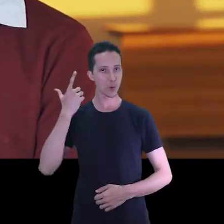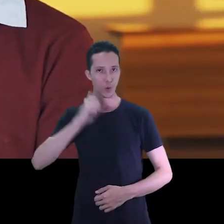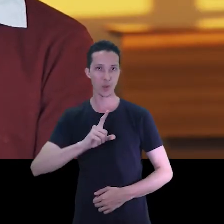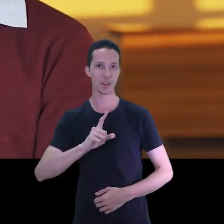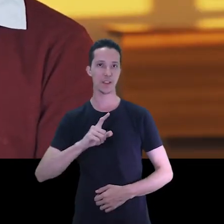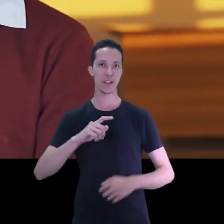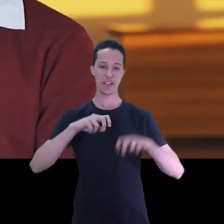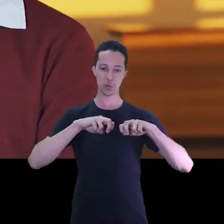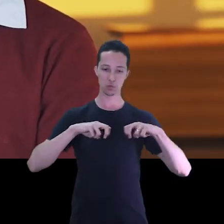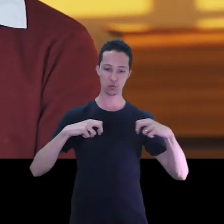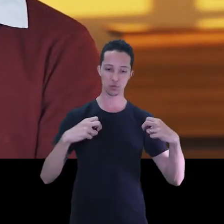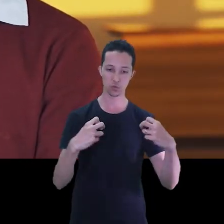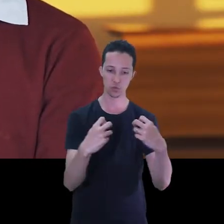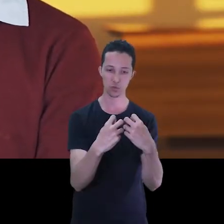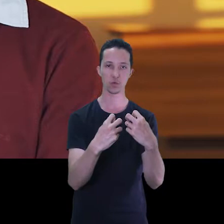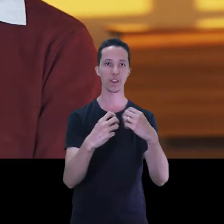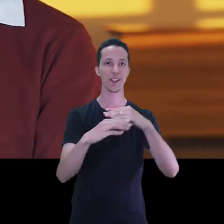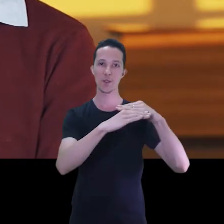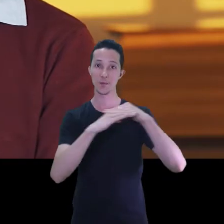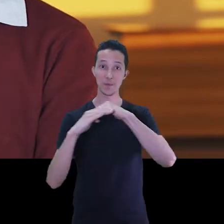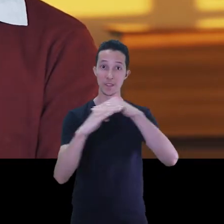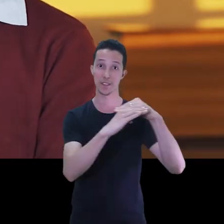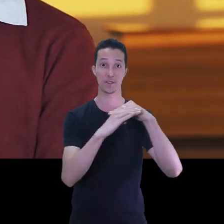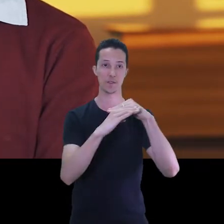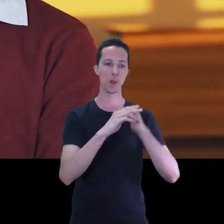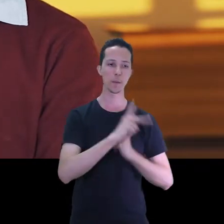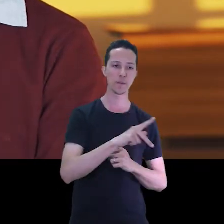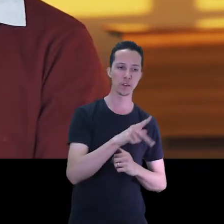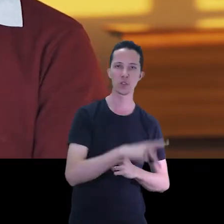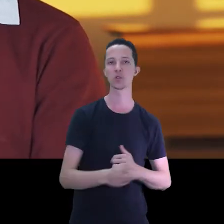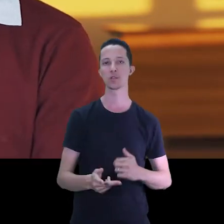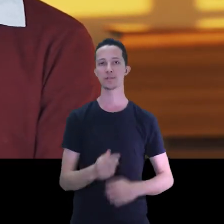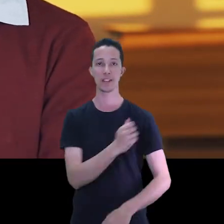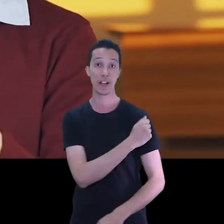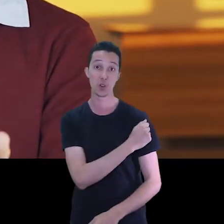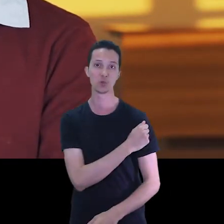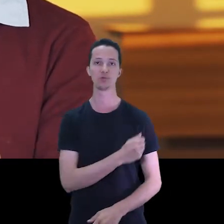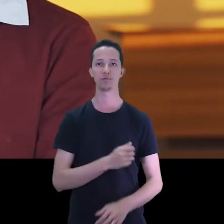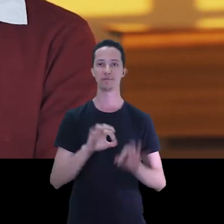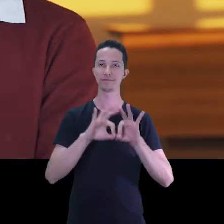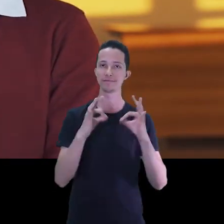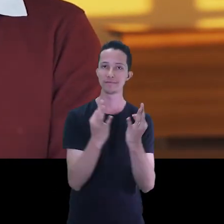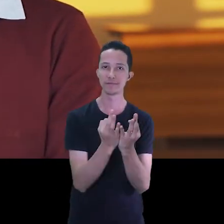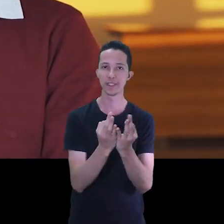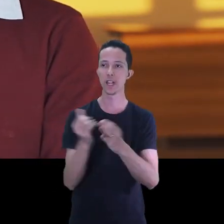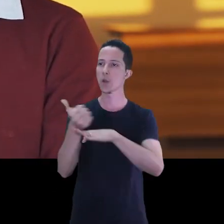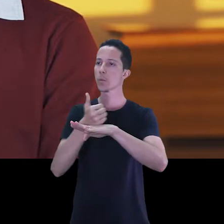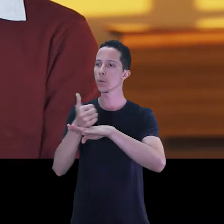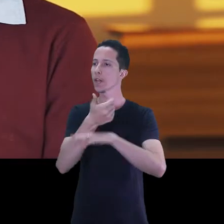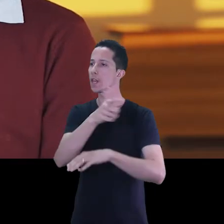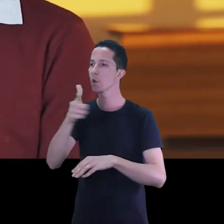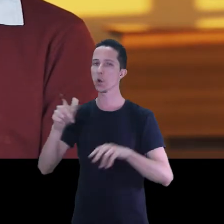gente consegue sentar juntos, no mesmo nível, educador, educando,